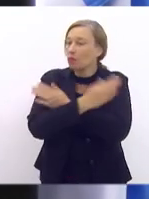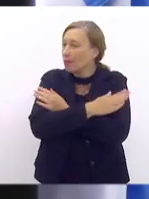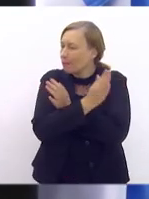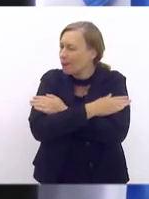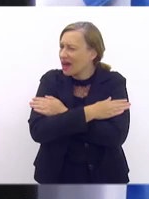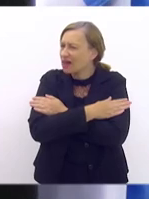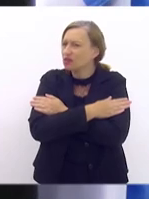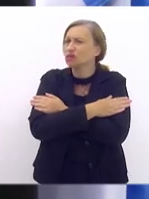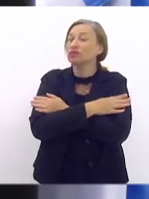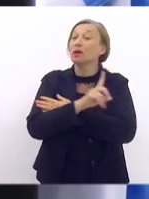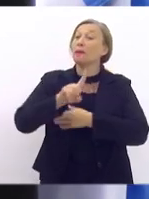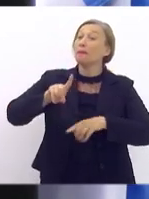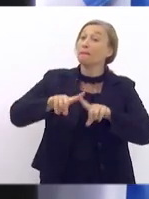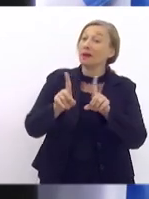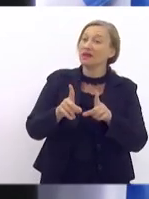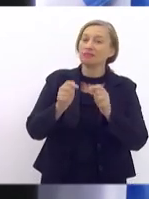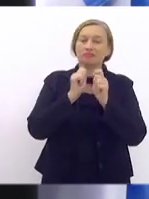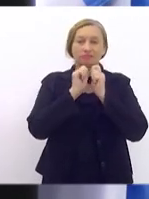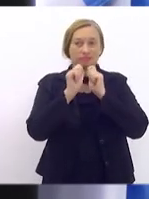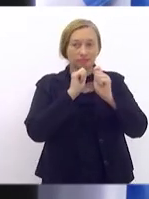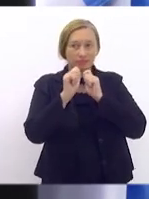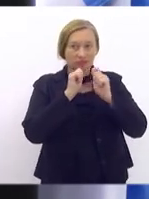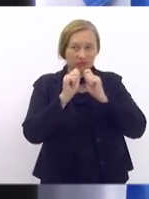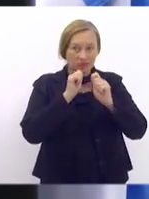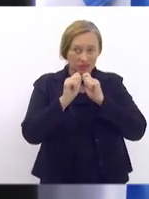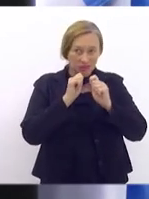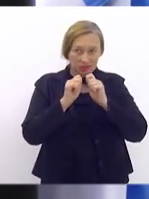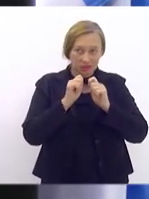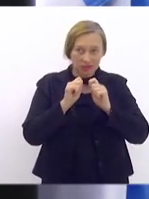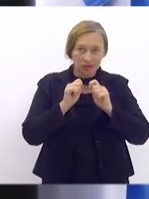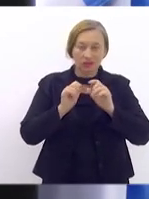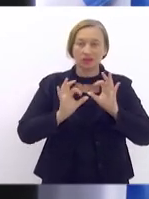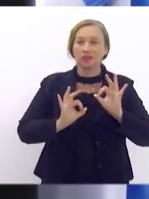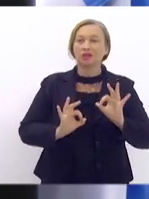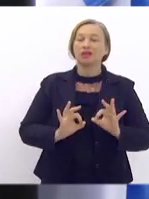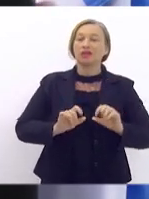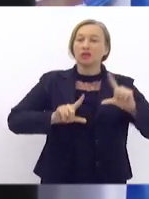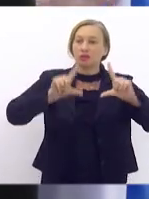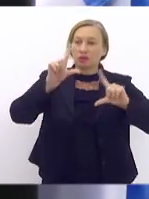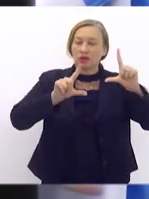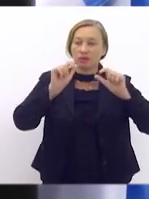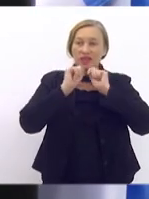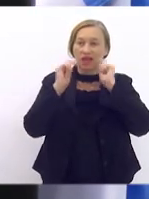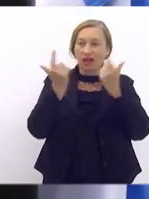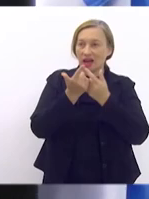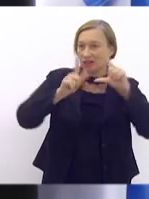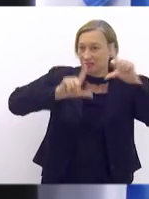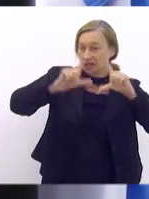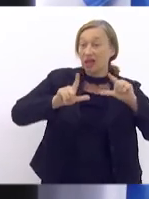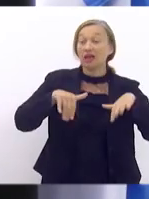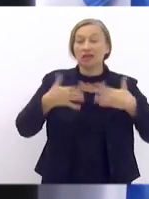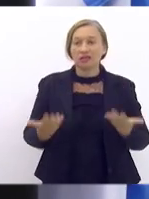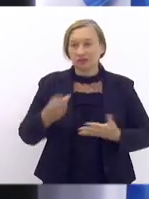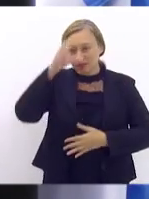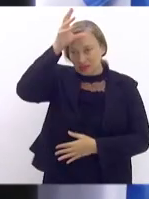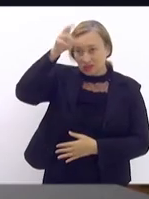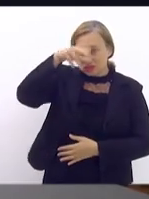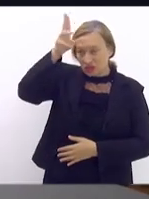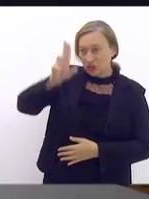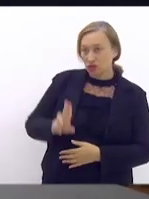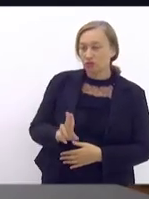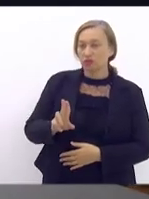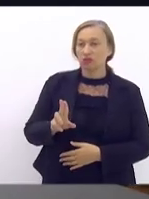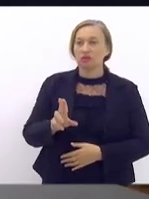mas foi dar uma entrevista, participar de um programa produzido aqui pela TV Alerj. Então, deputada Tia Ju, para suas